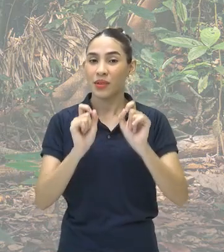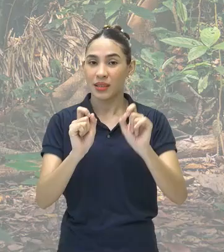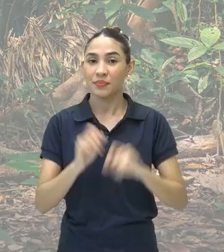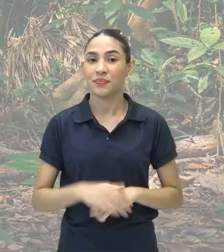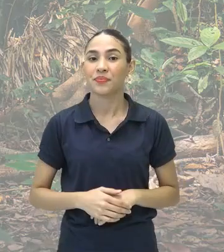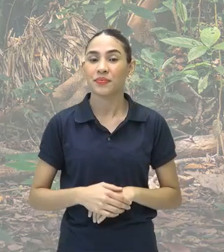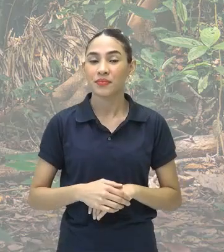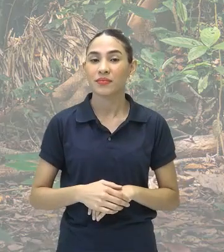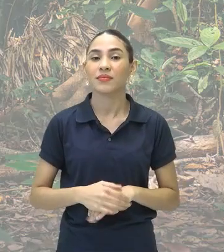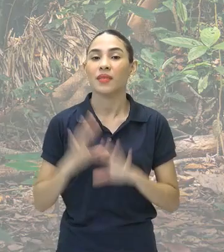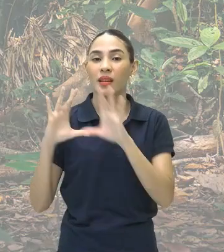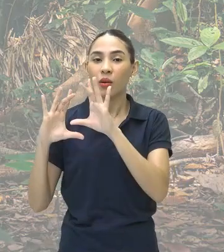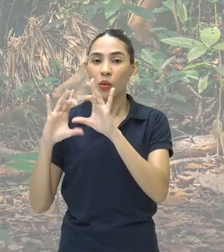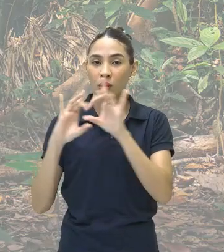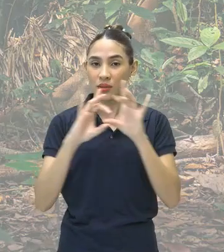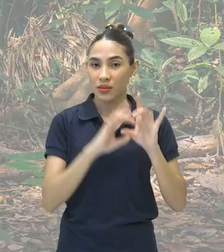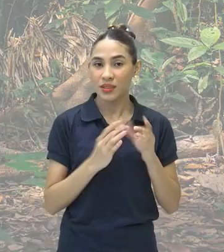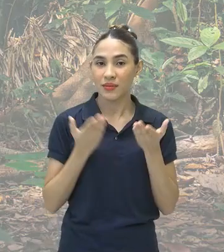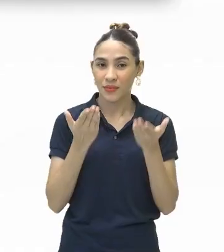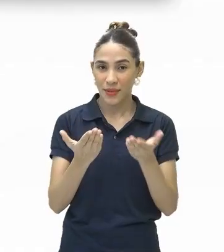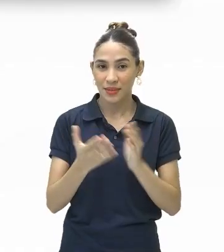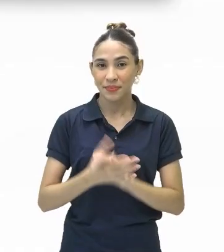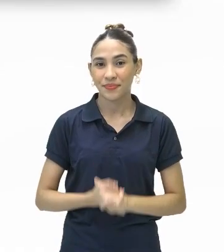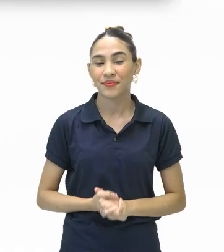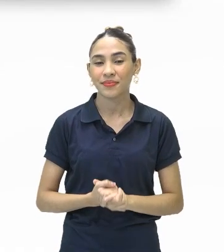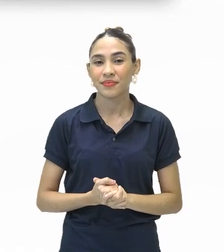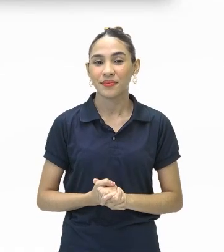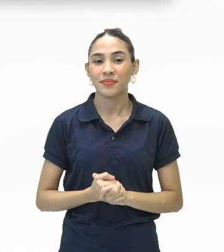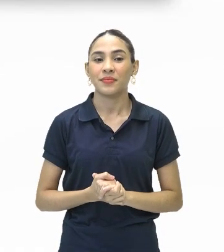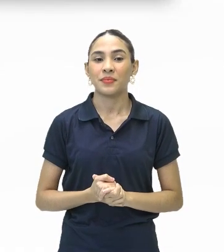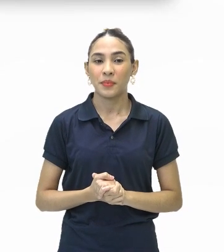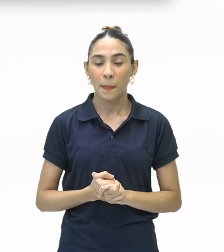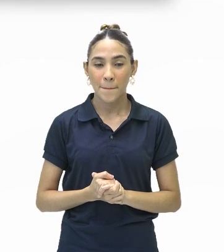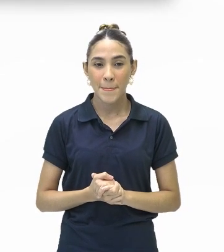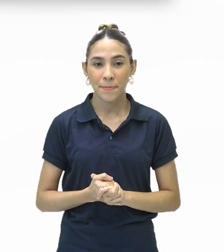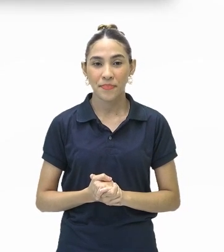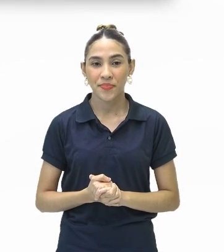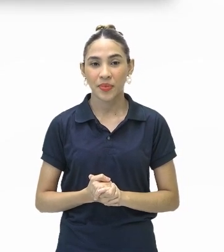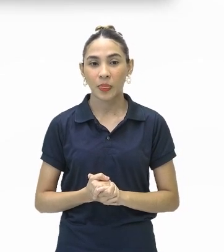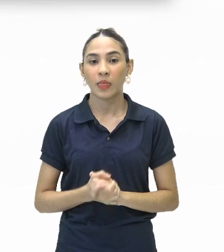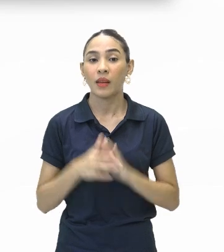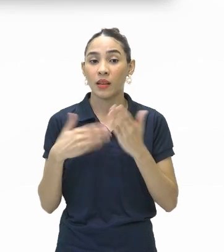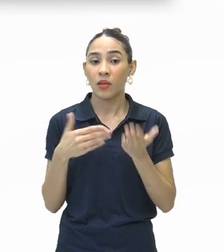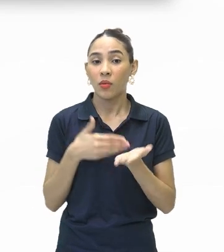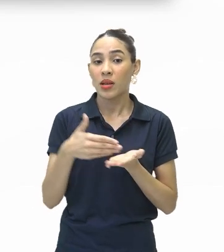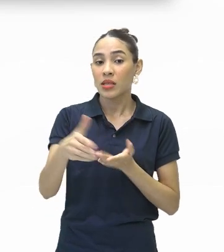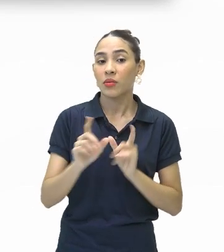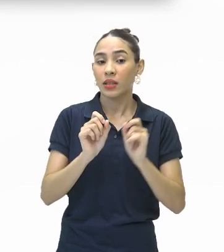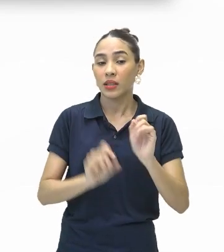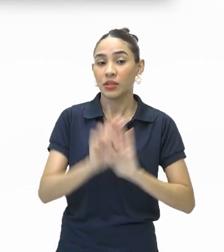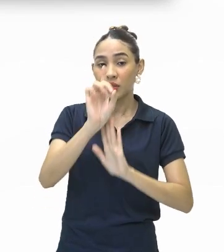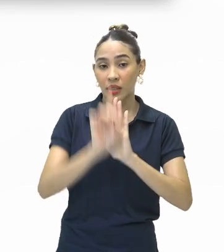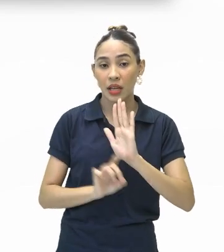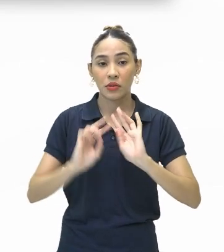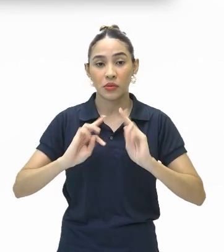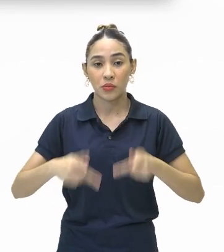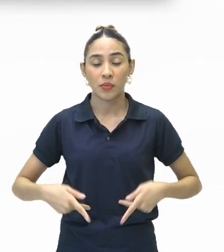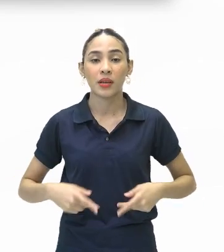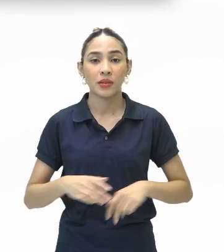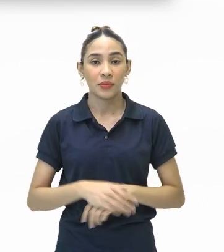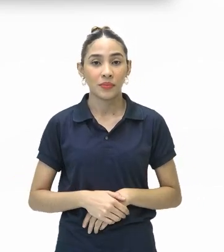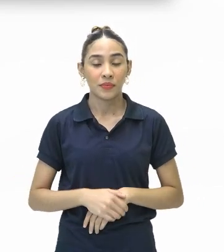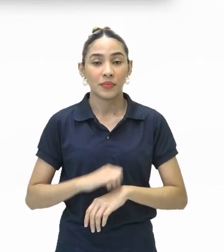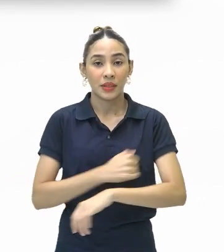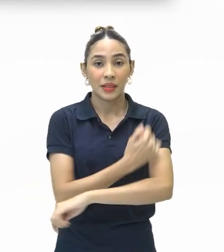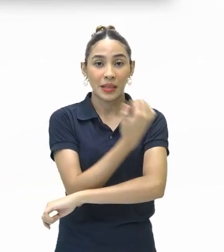dessa contextualização para vocês. Vamos lá, olha só. Vamos começar falando sobre direitos humanos